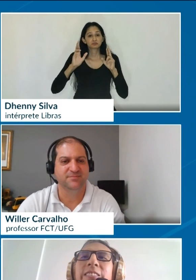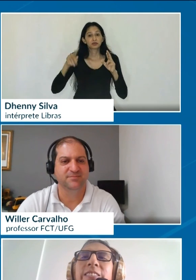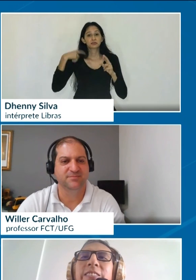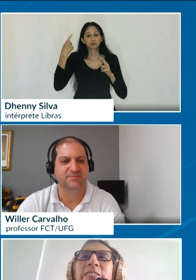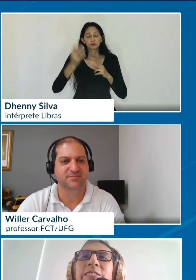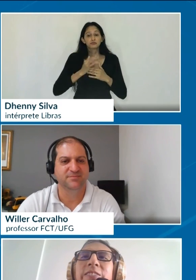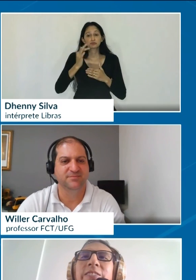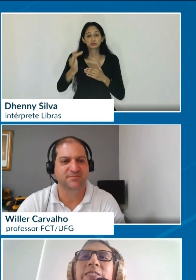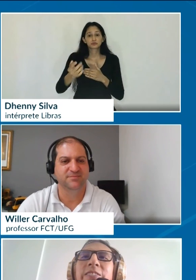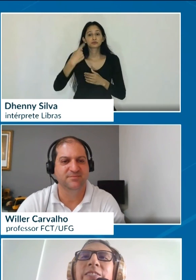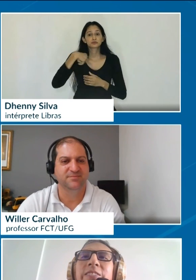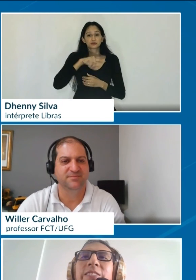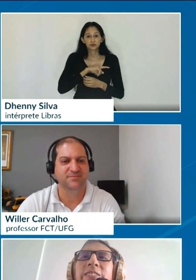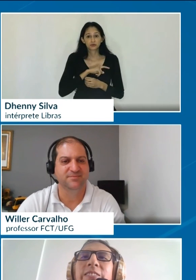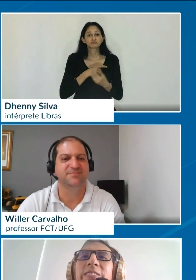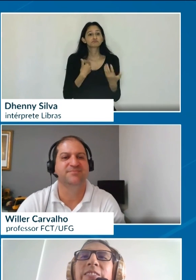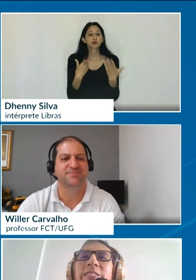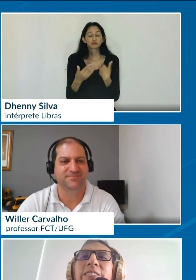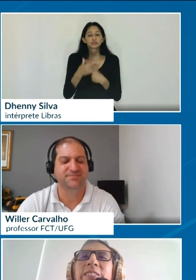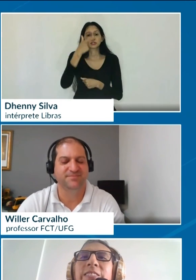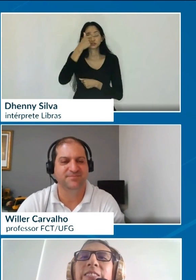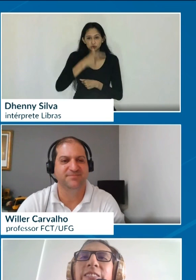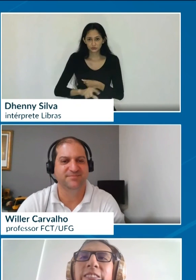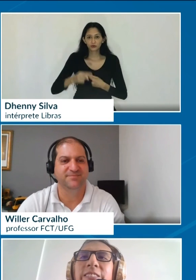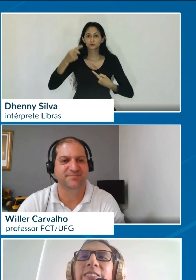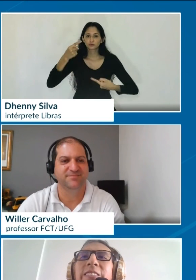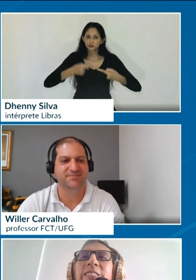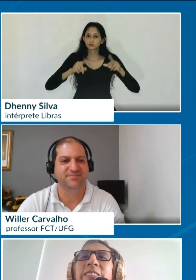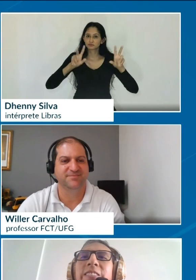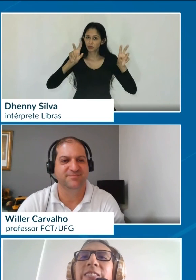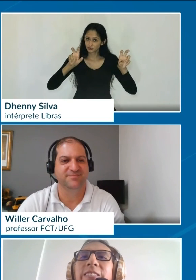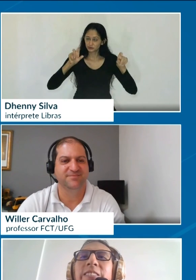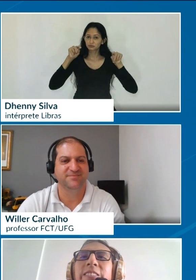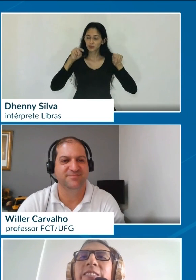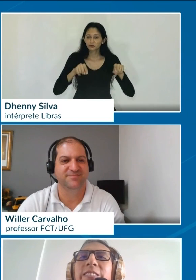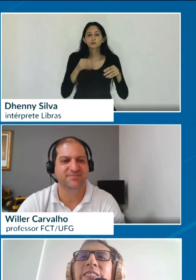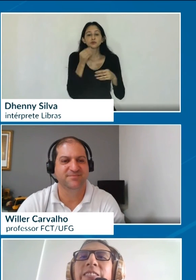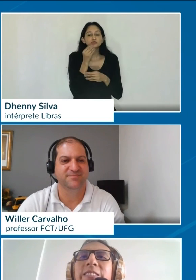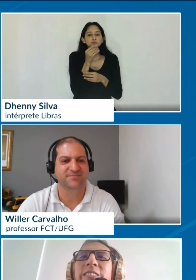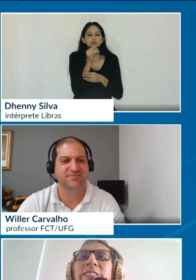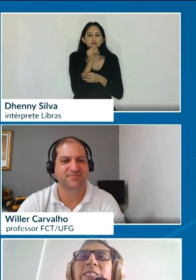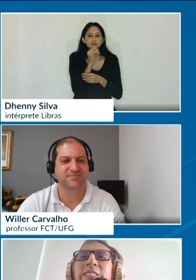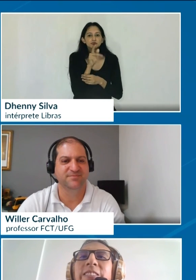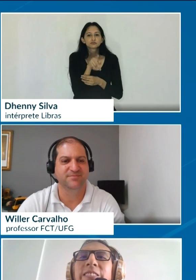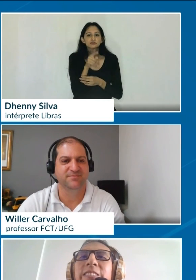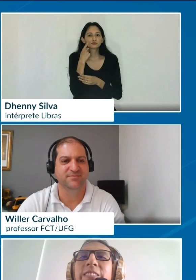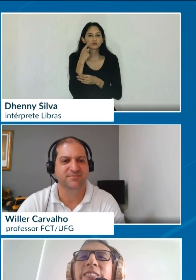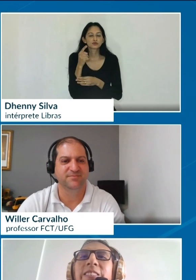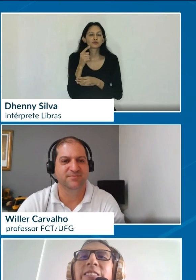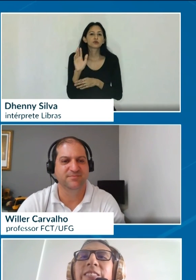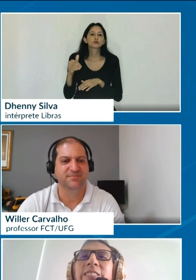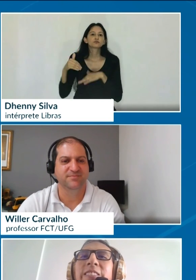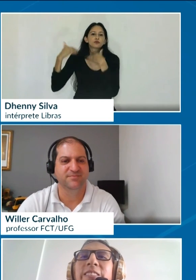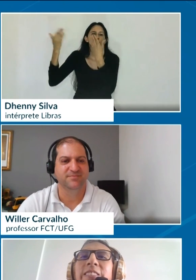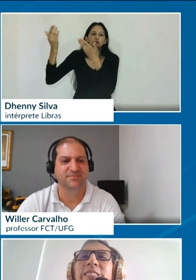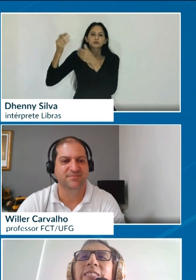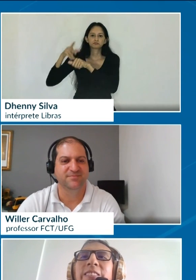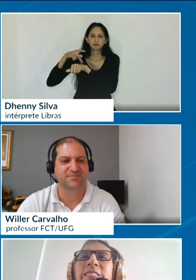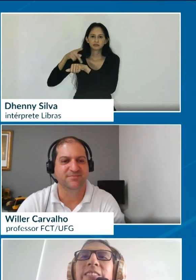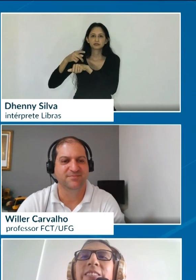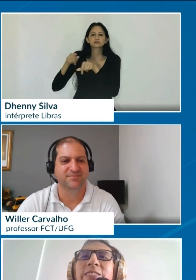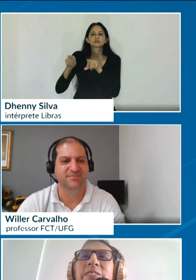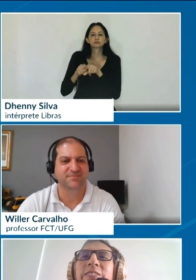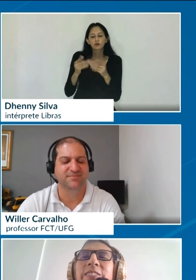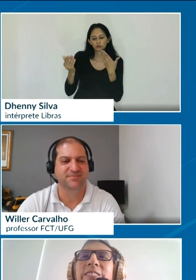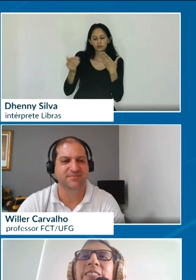oportunidade de conversar mais sobre transporte, inclusive até fazer uma comparação, né, sobre o que o senhor já viu fora do país, com o que nós temos aqui,